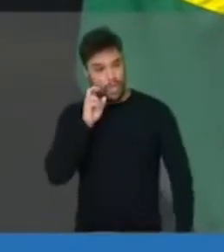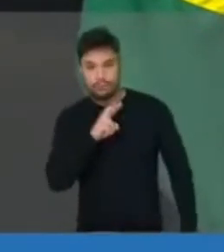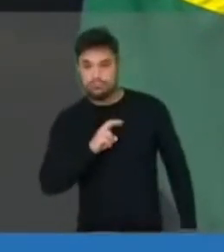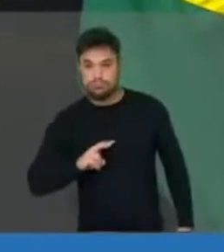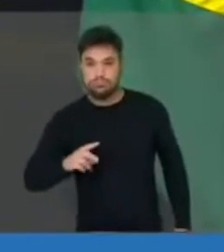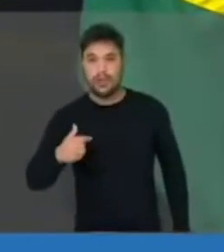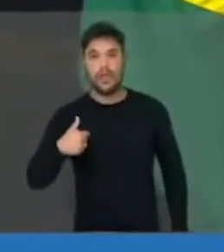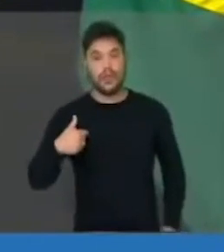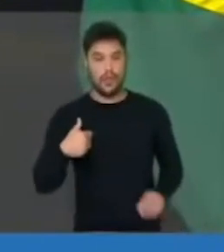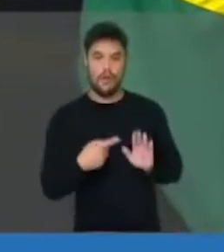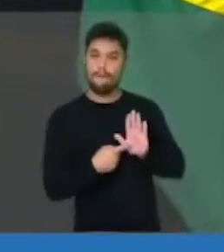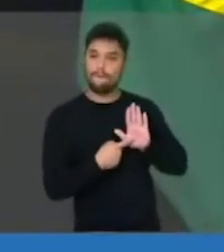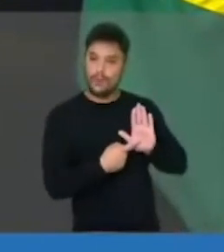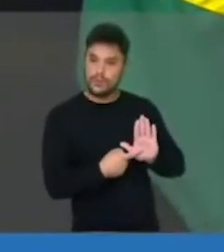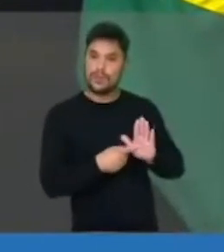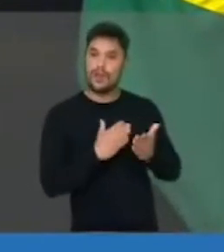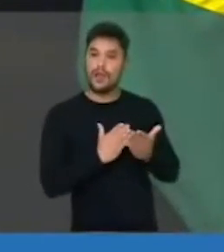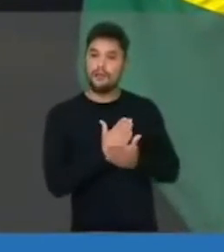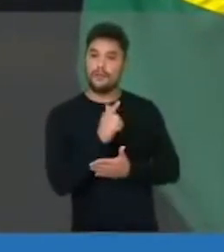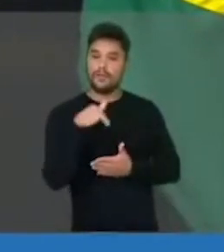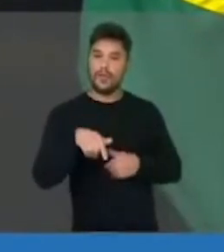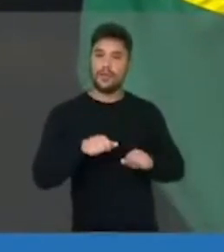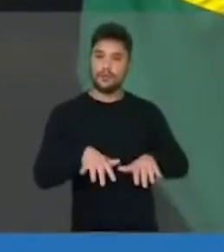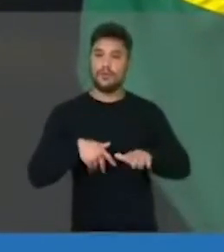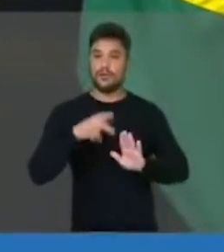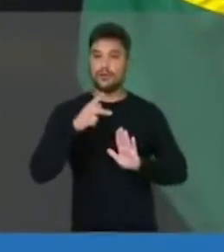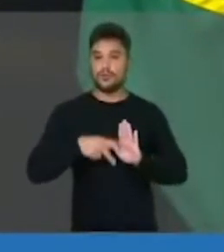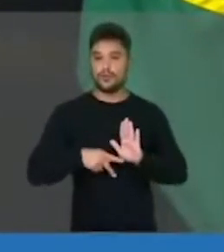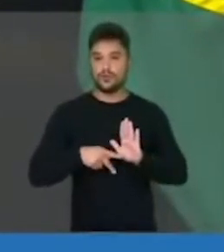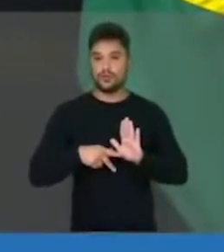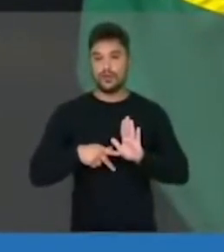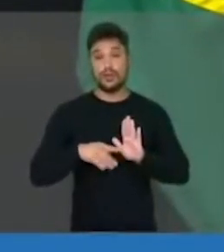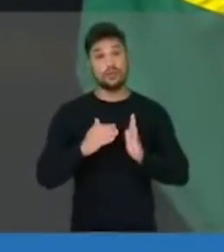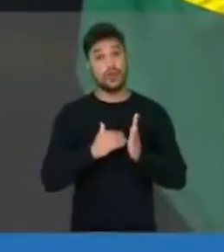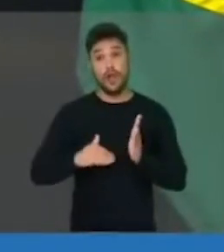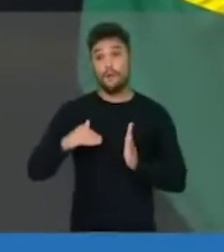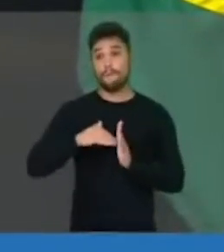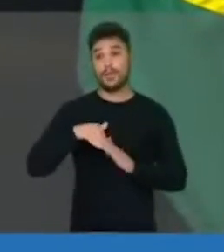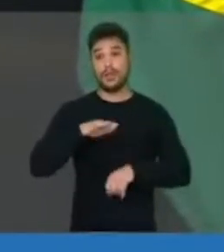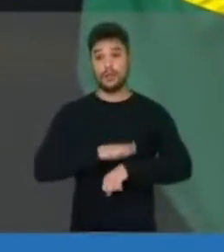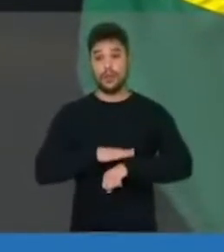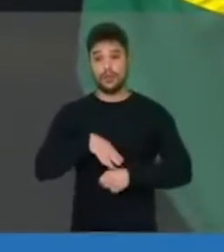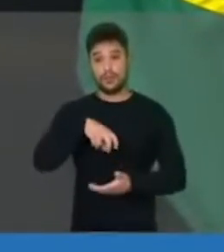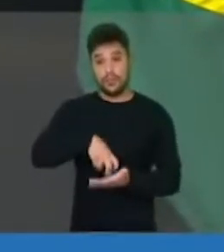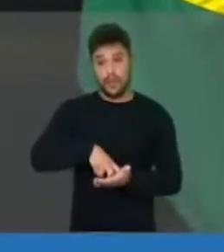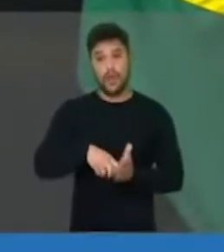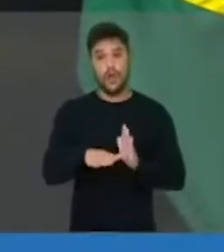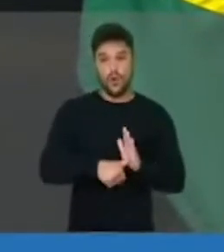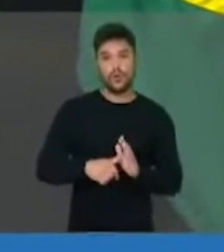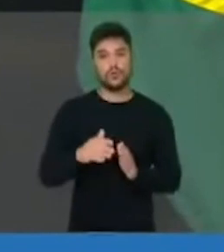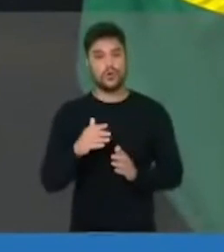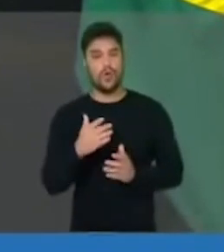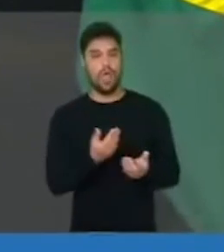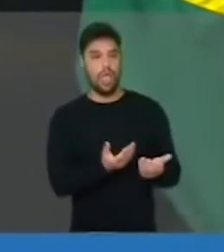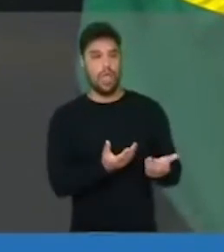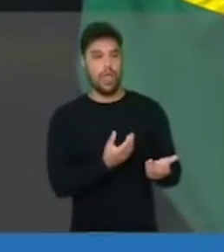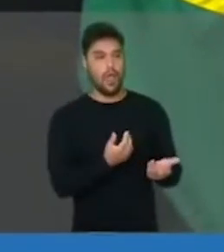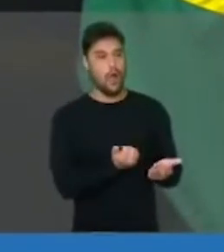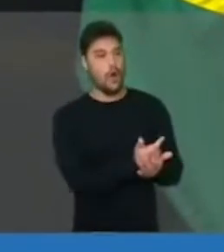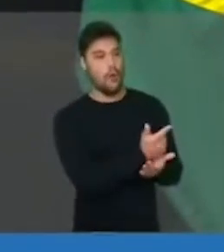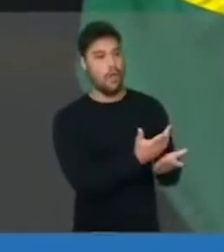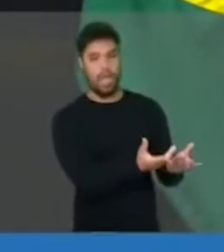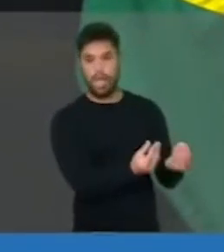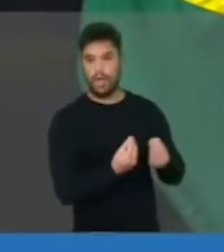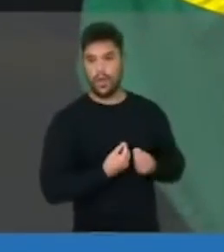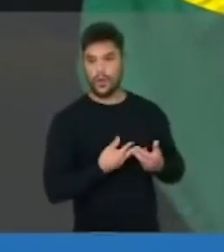eu apresentei e aprovei neste plenário o projeto de aumento de pena para furto roubo e receptação